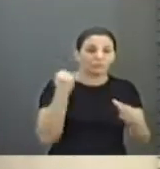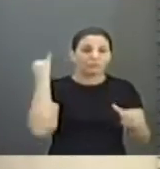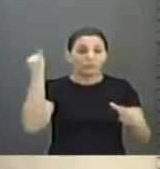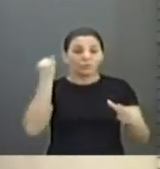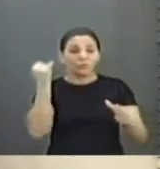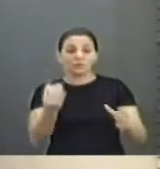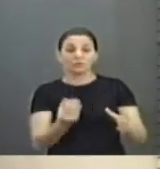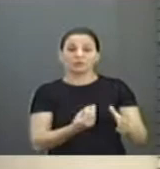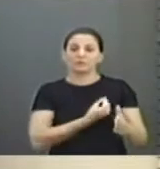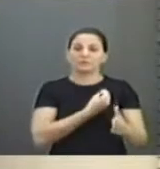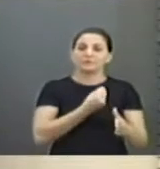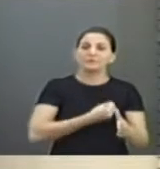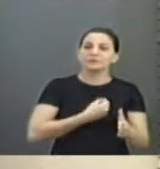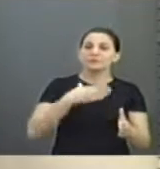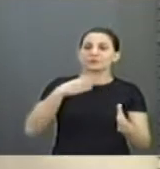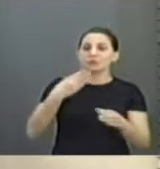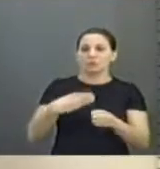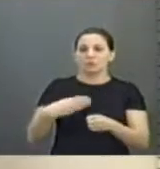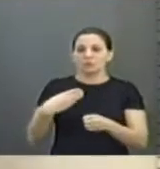importantes.